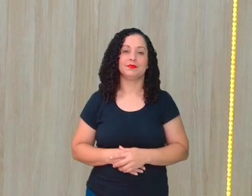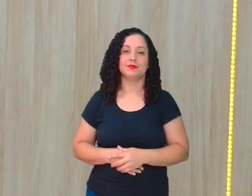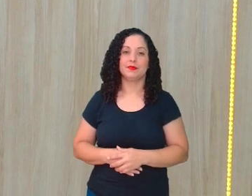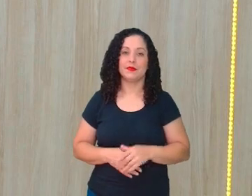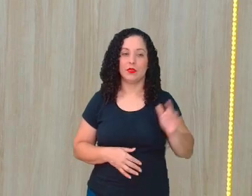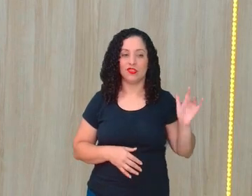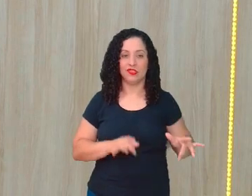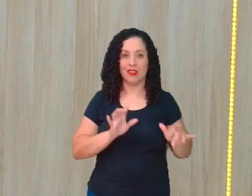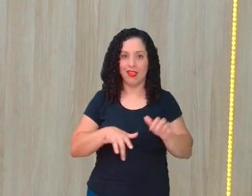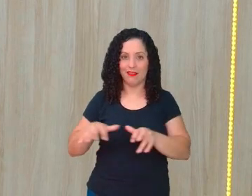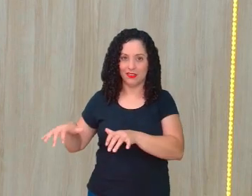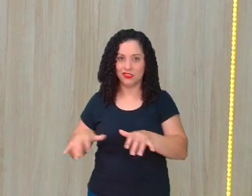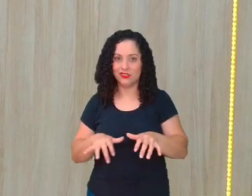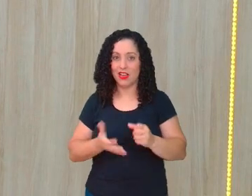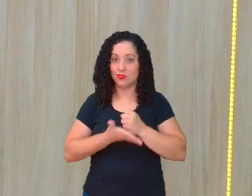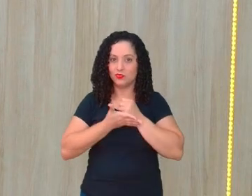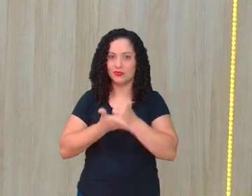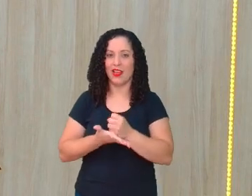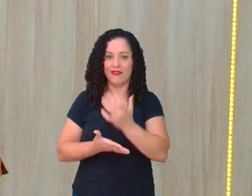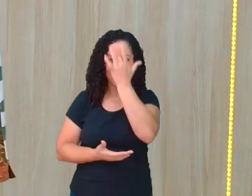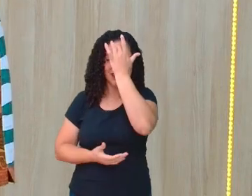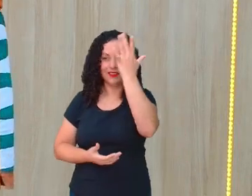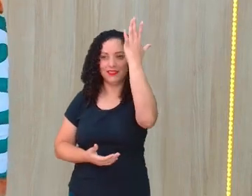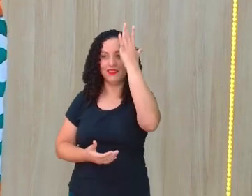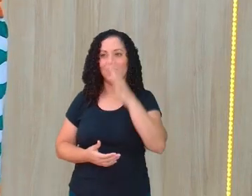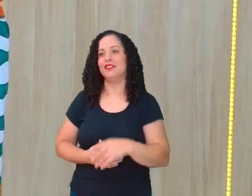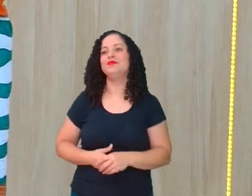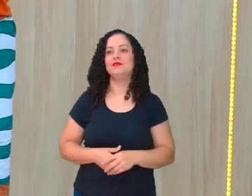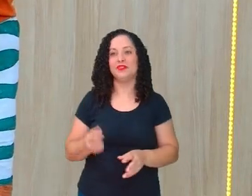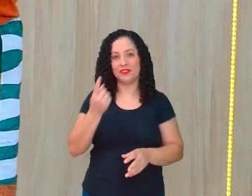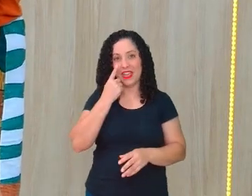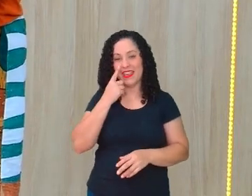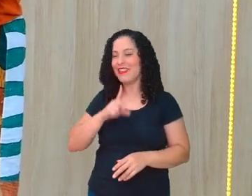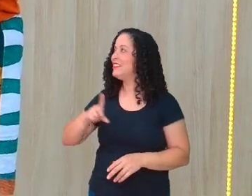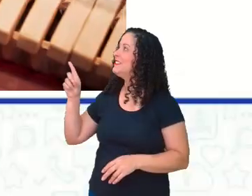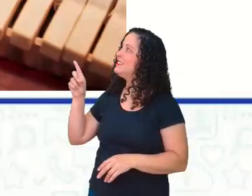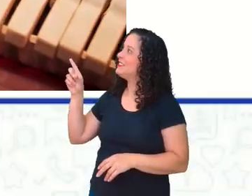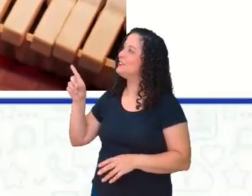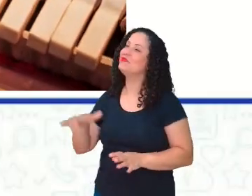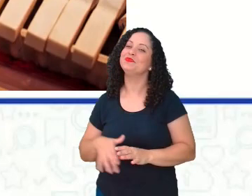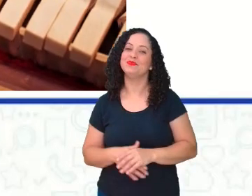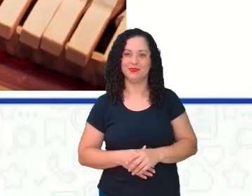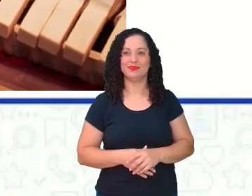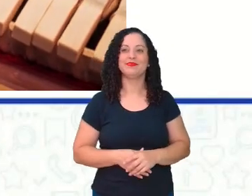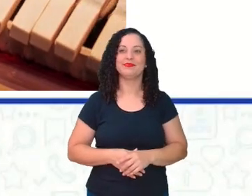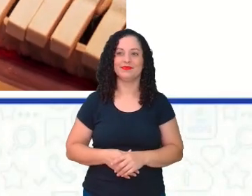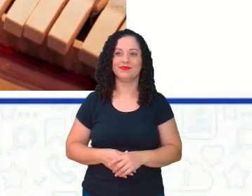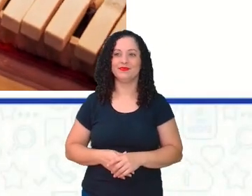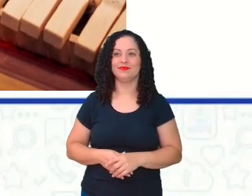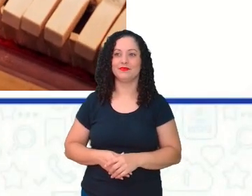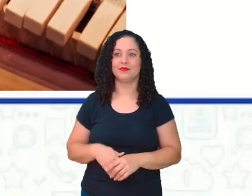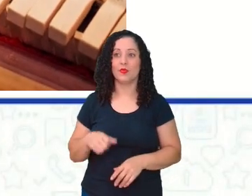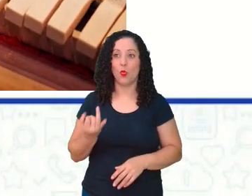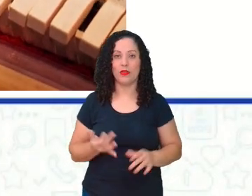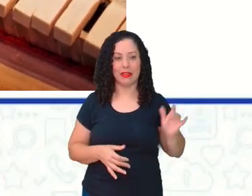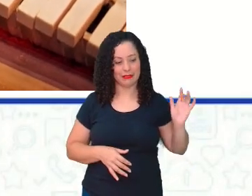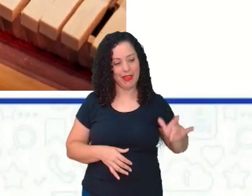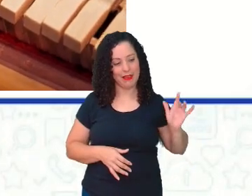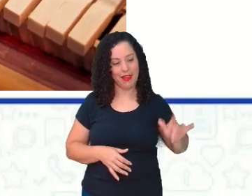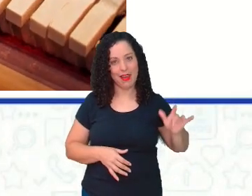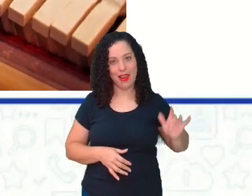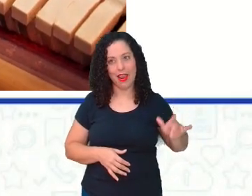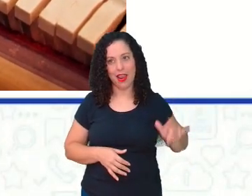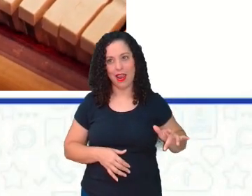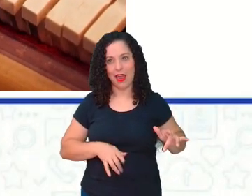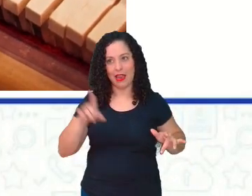as teclas, ela facilita esse mecanismo. Né? Olha aí, nossa. Olha aí, vocês estão vendo, quando a tecla bate,